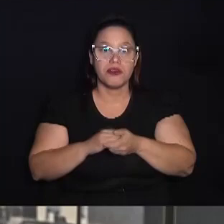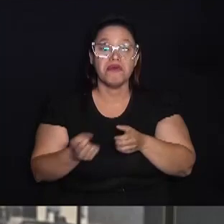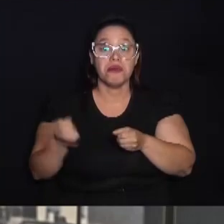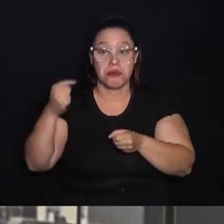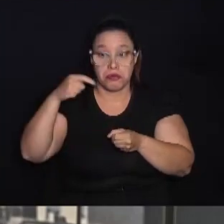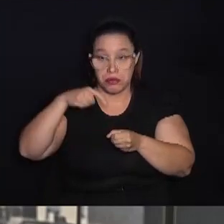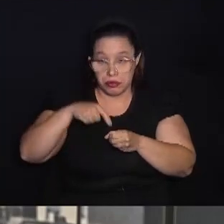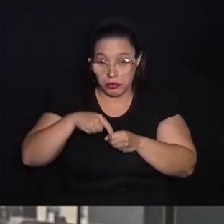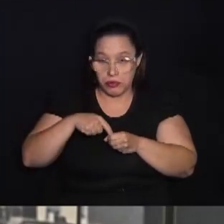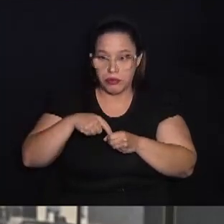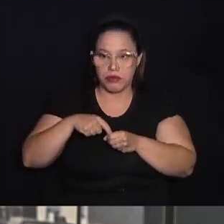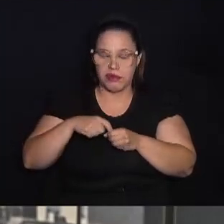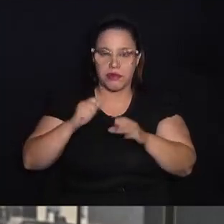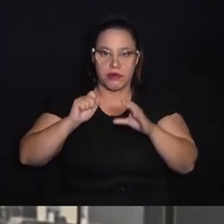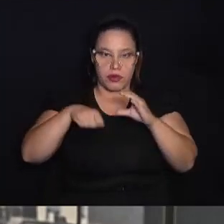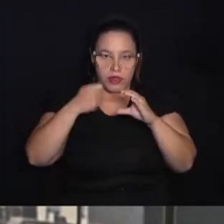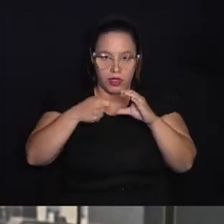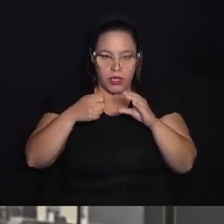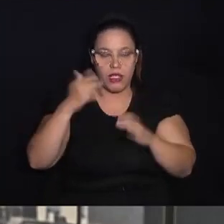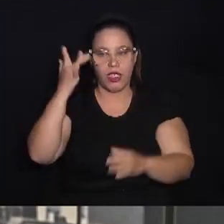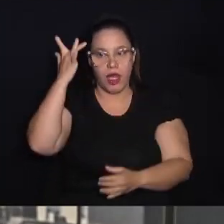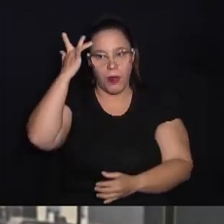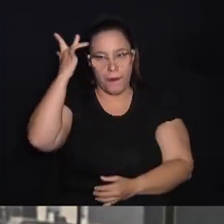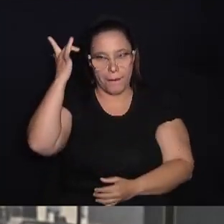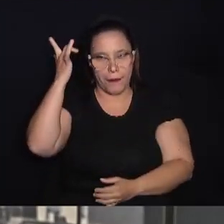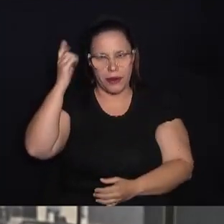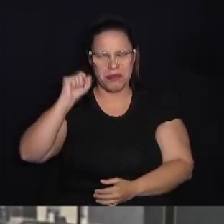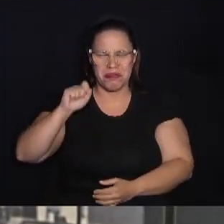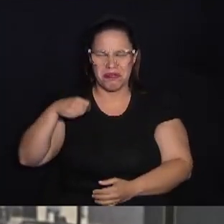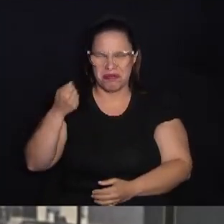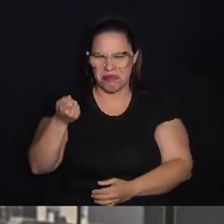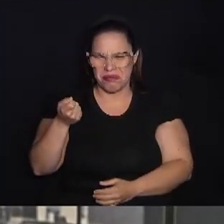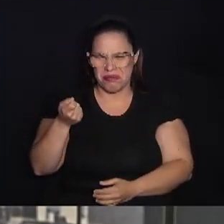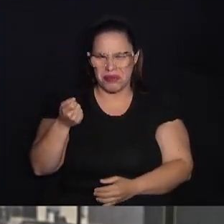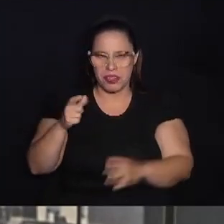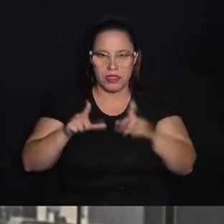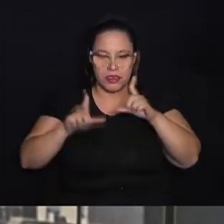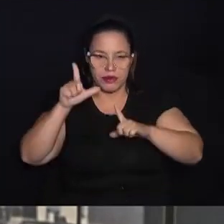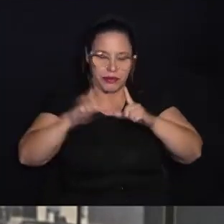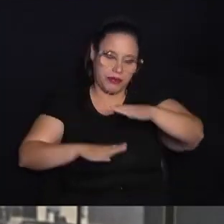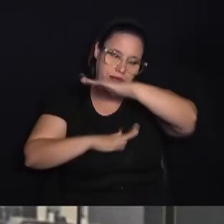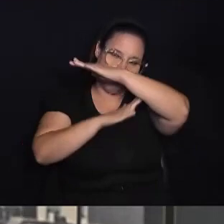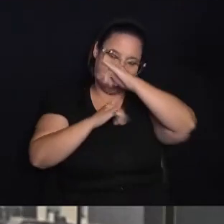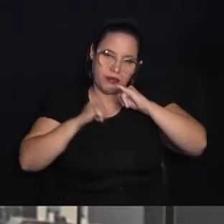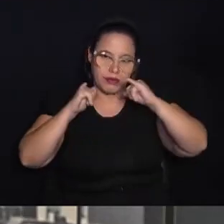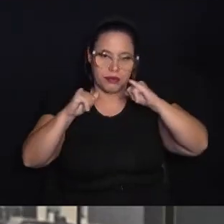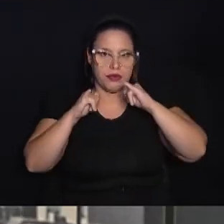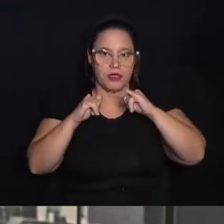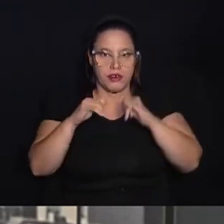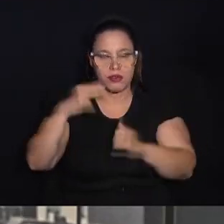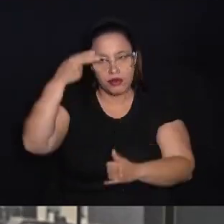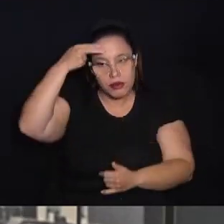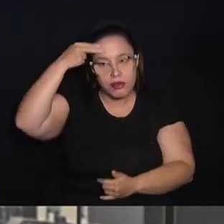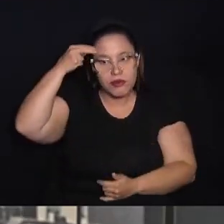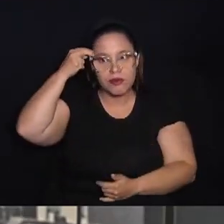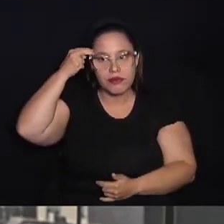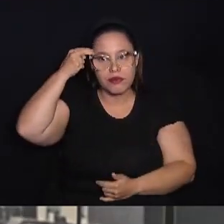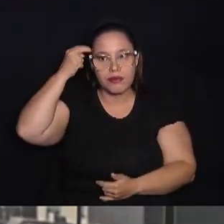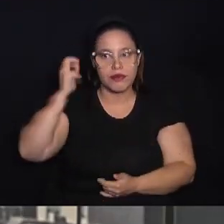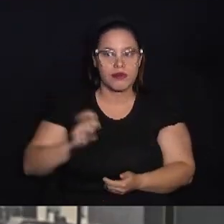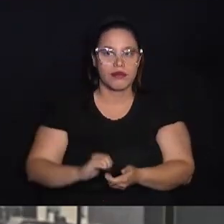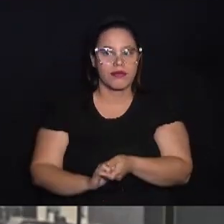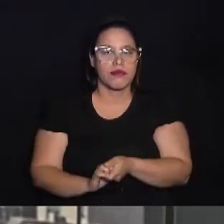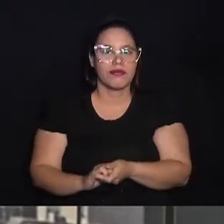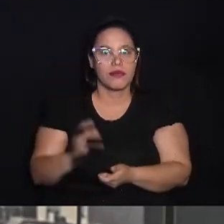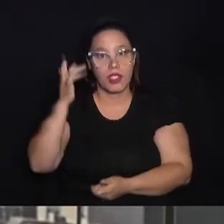né com o estúdio Câmara amanhã logo depois do Câmara notícia com Gabriel Castro Câmara notícia